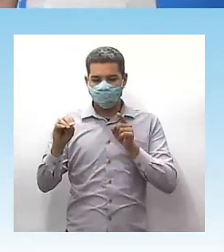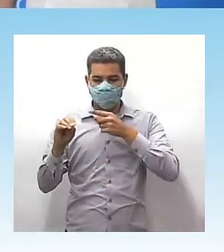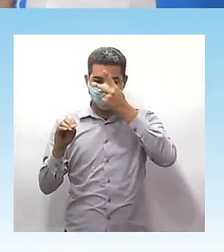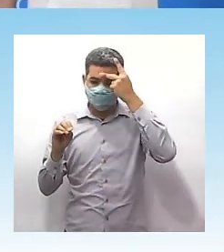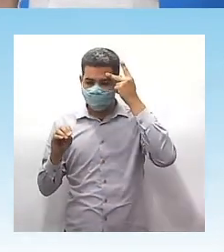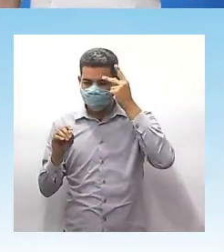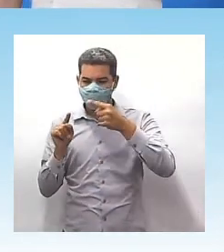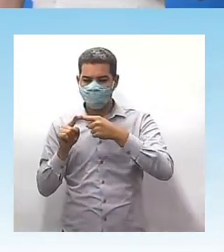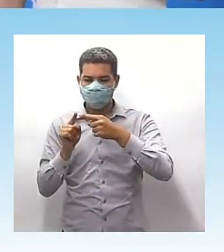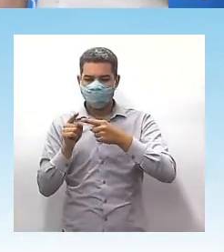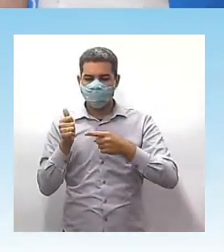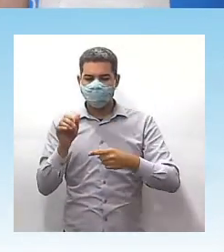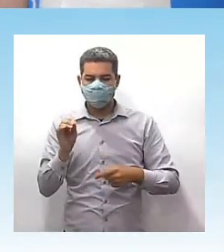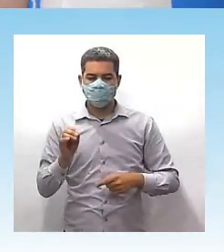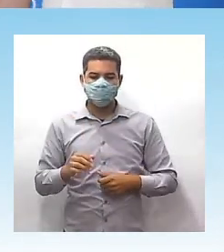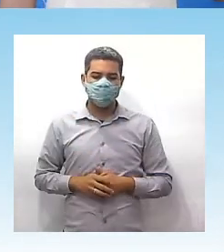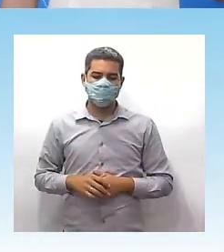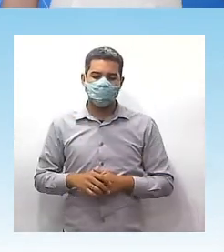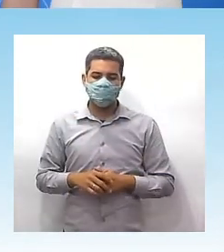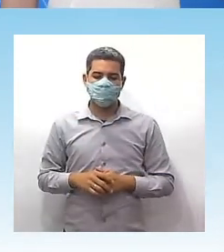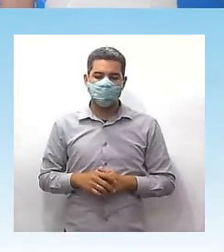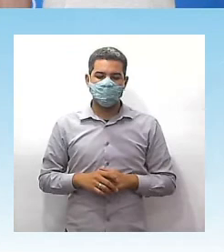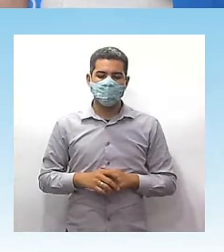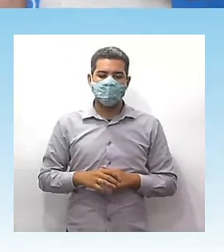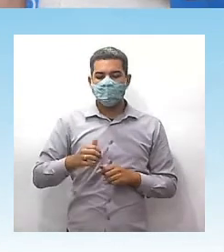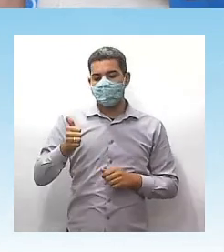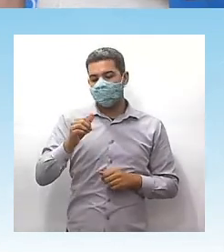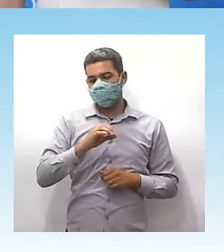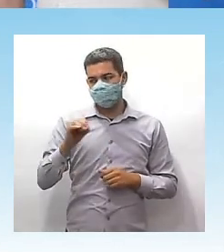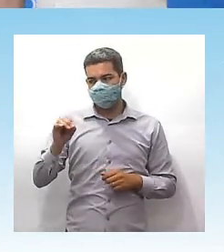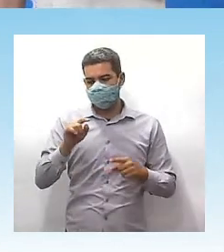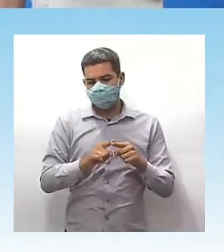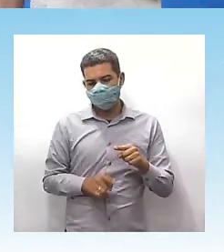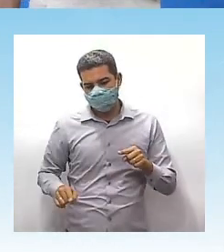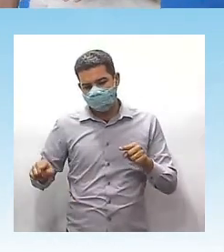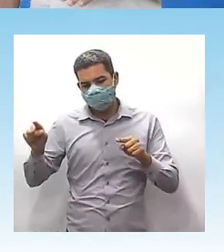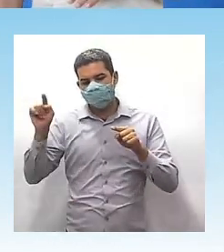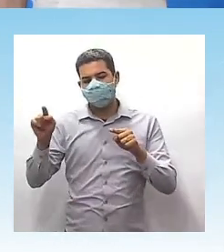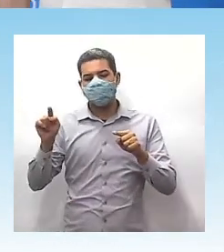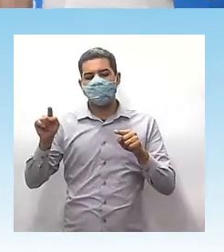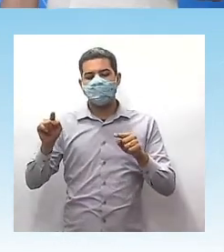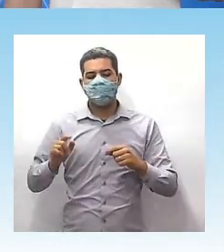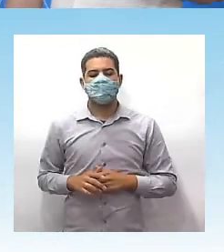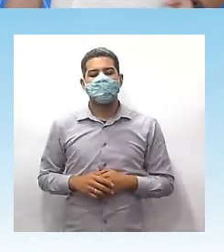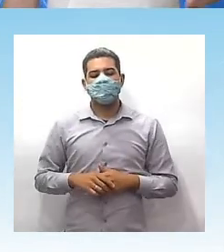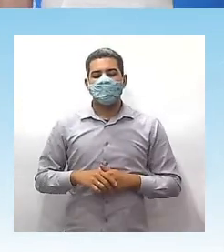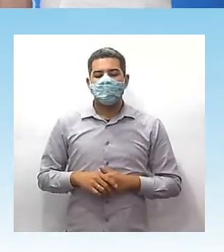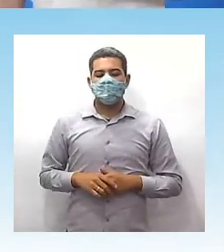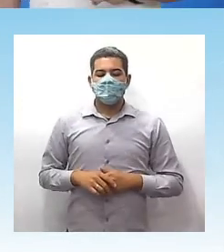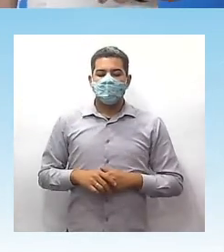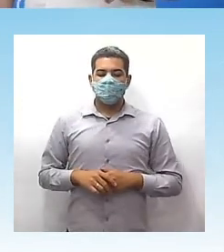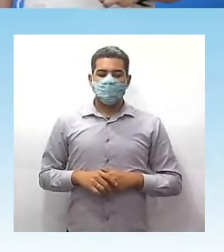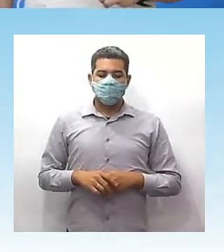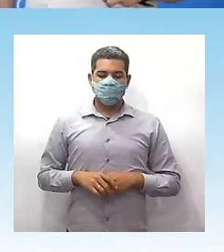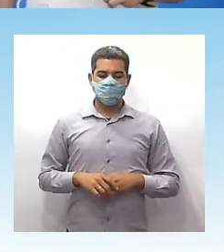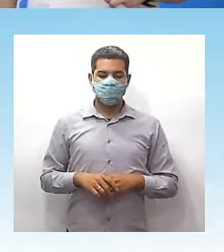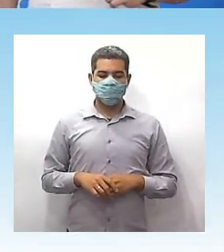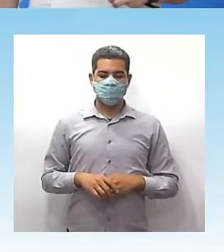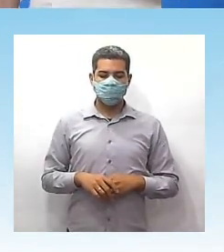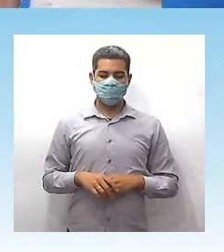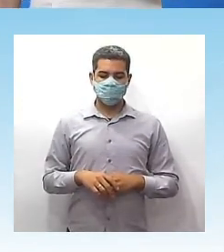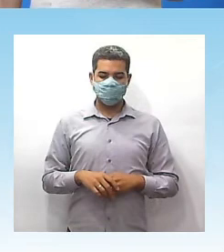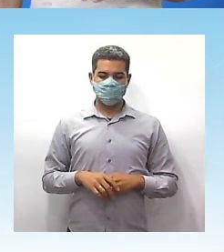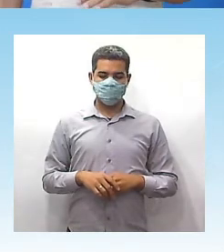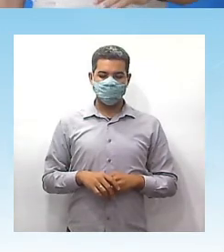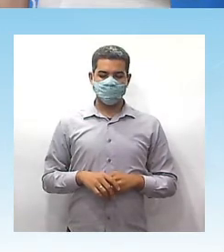Então, essa é a nota 10. Eu vou mandar o 100 para lá multiplicando, porque ele está dividindo, não esquece disso.